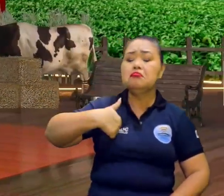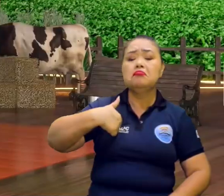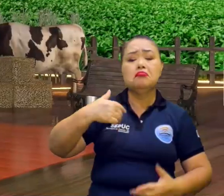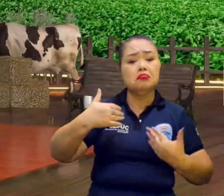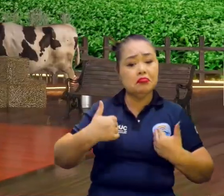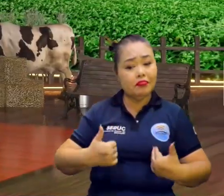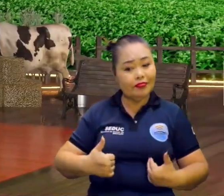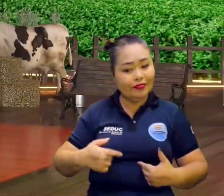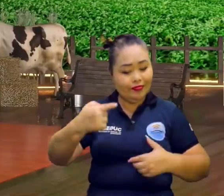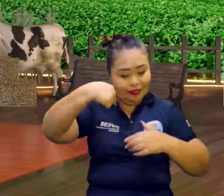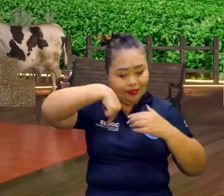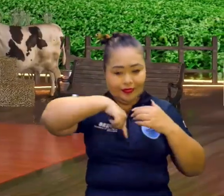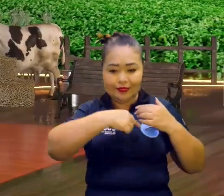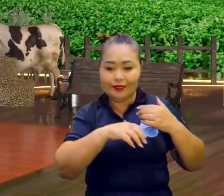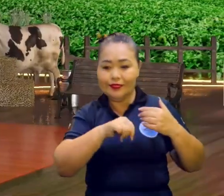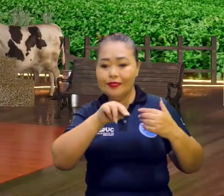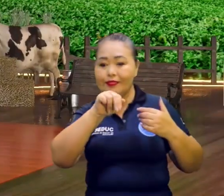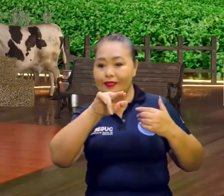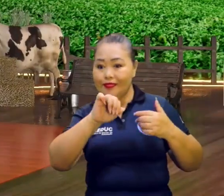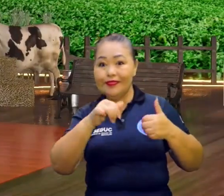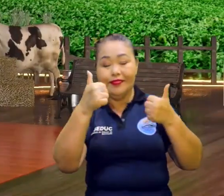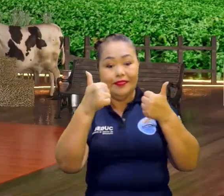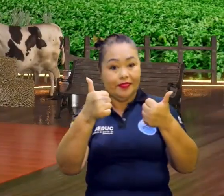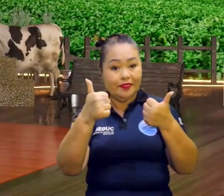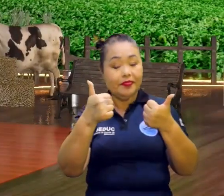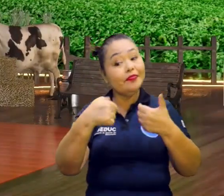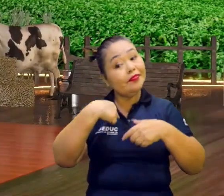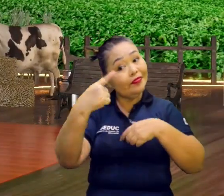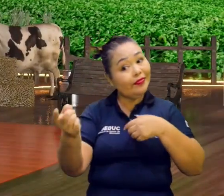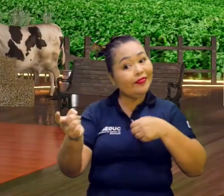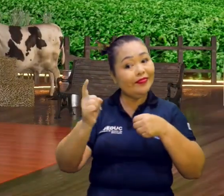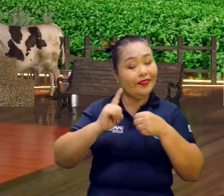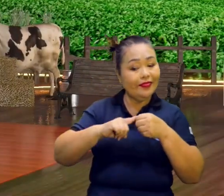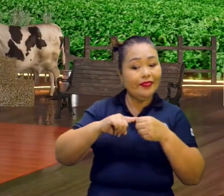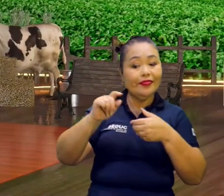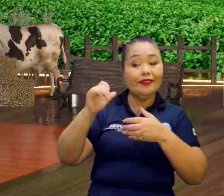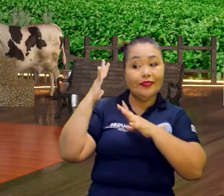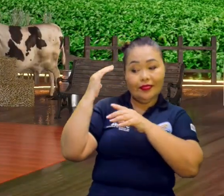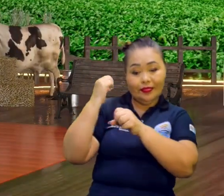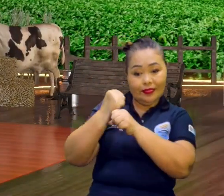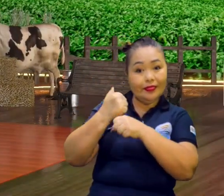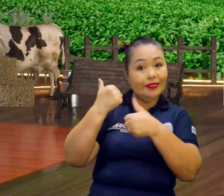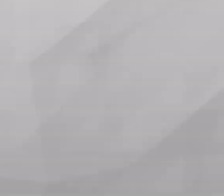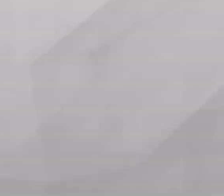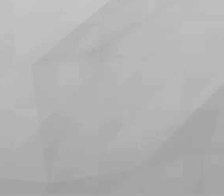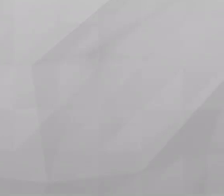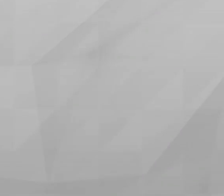Aê, galera, é isso aí. Já já a gente volta para a nossa revisão, tá bom? Segura aí.